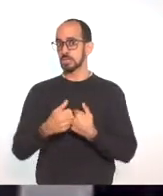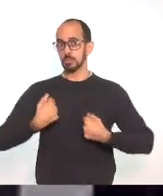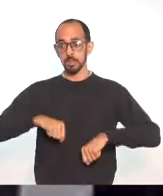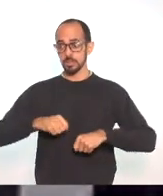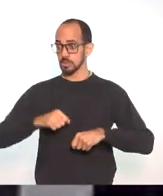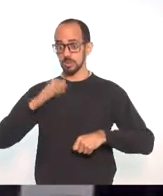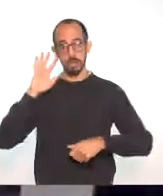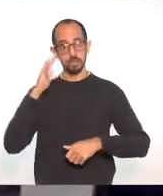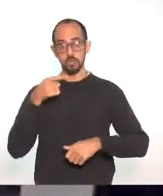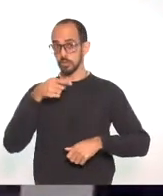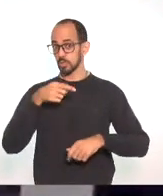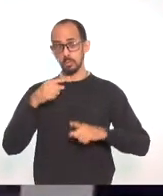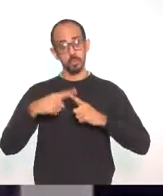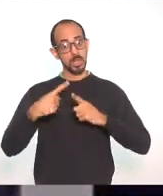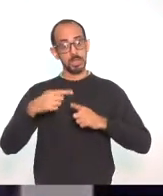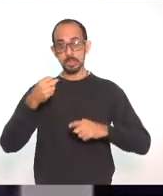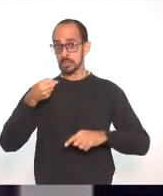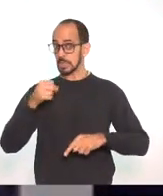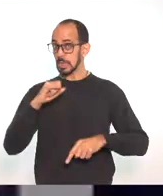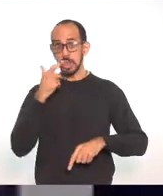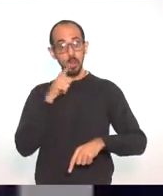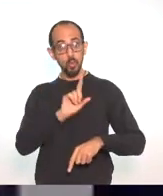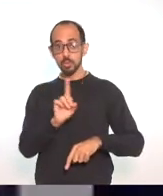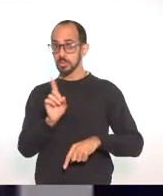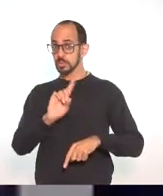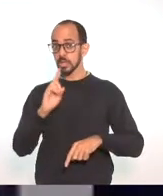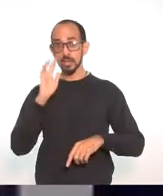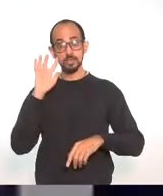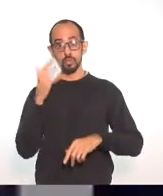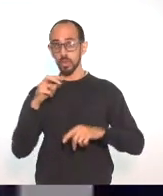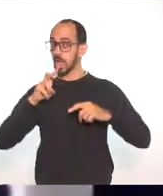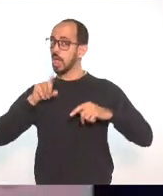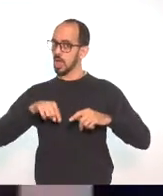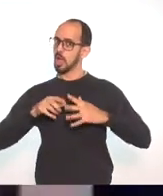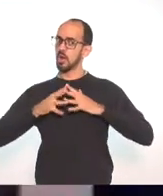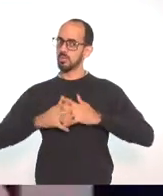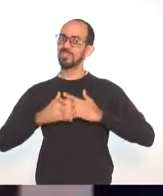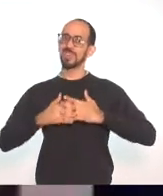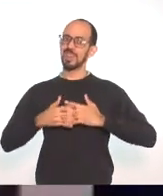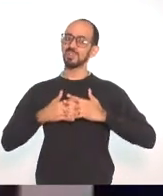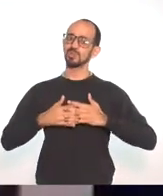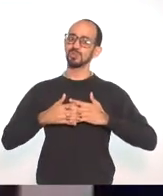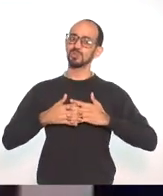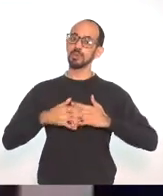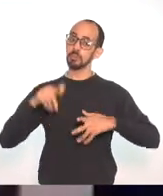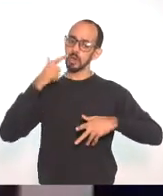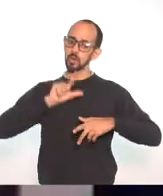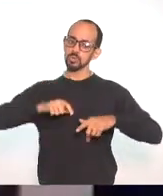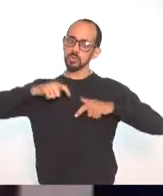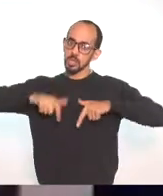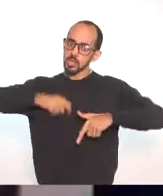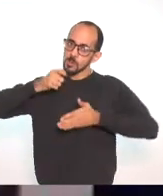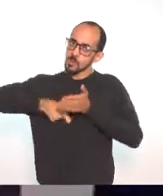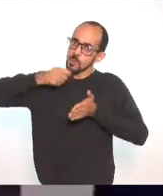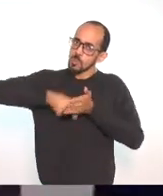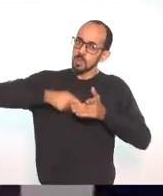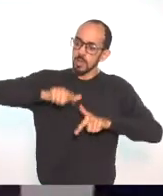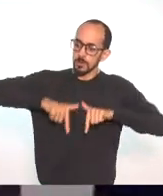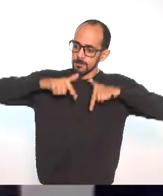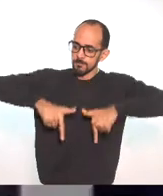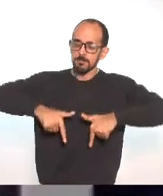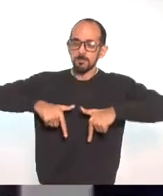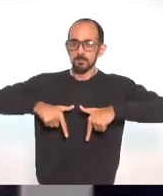por quê silício não for enfrentado Realmente é muito complicado e para ser enfrentados aí eu vou